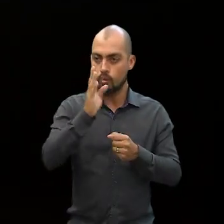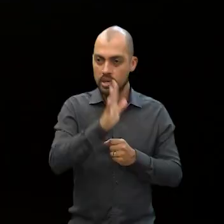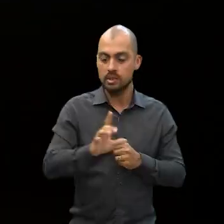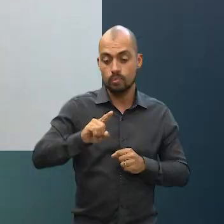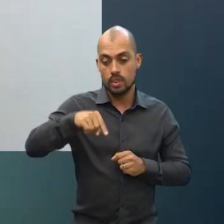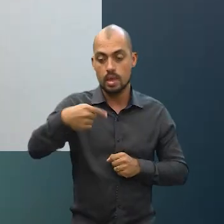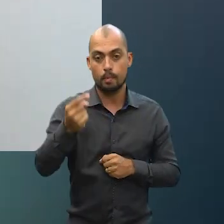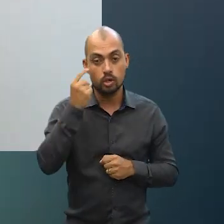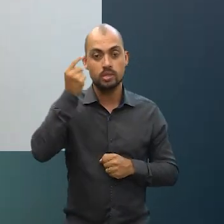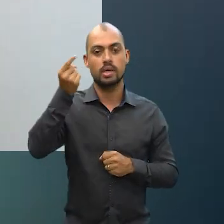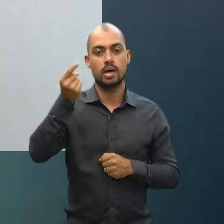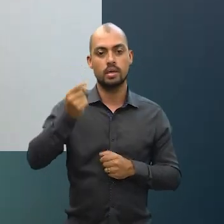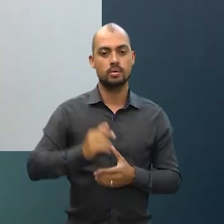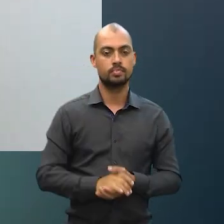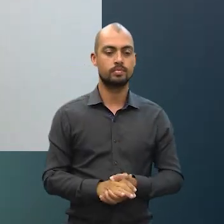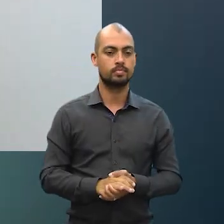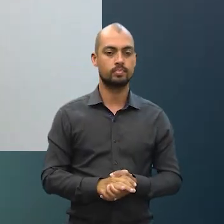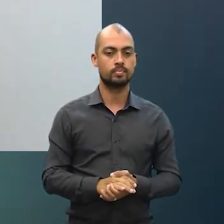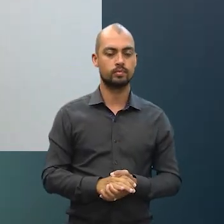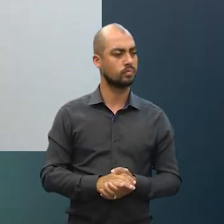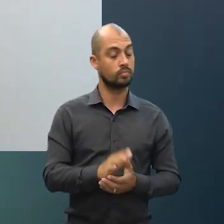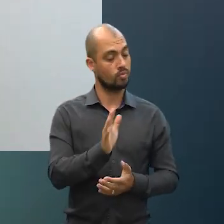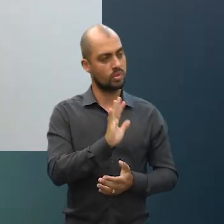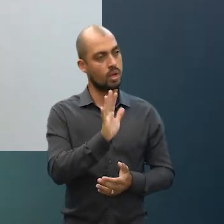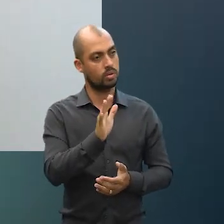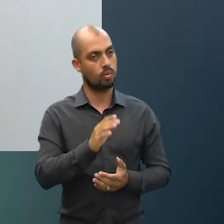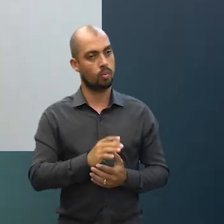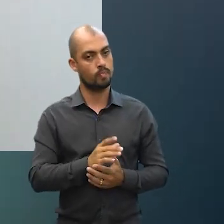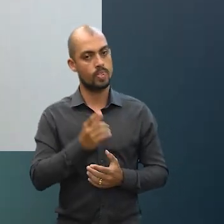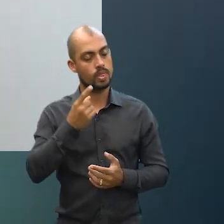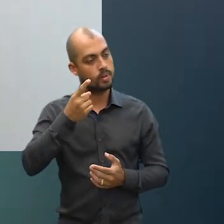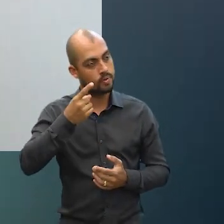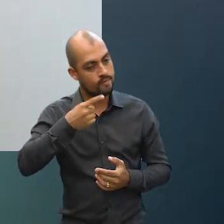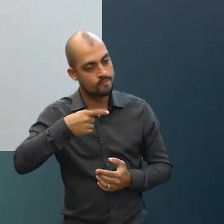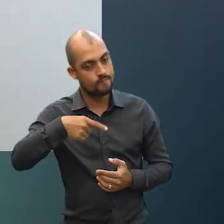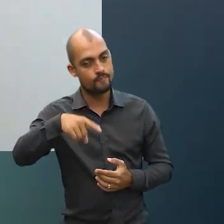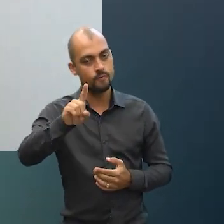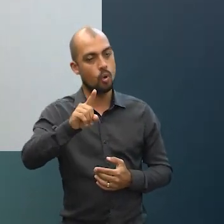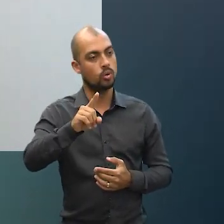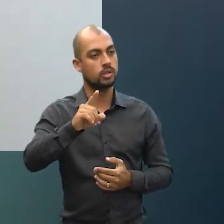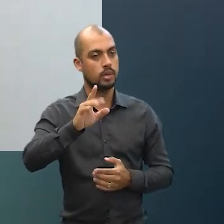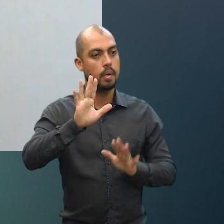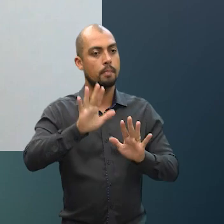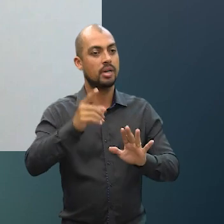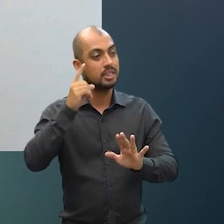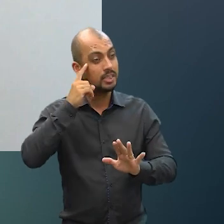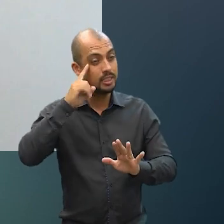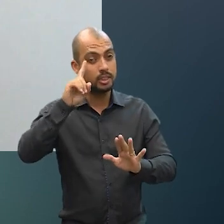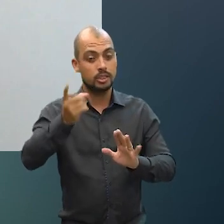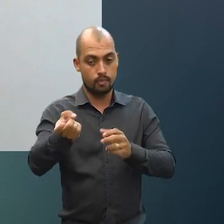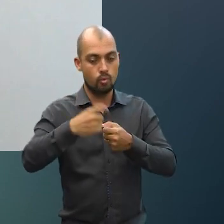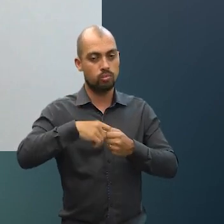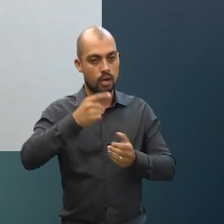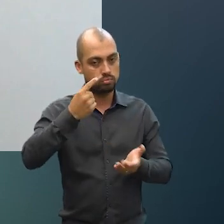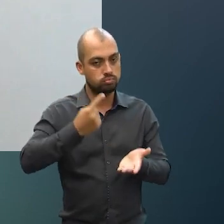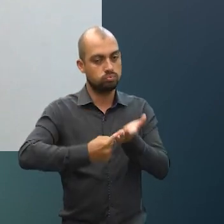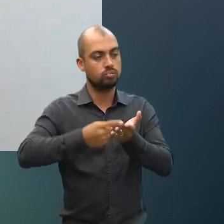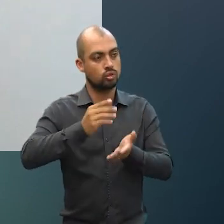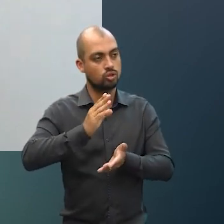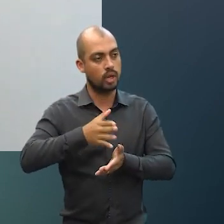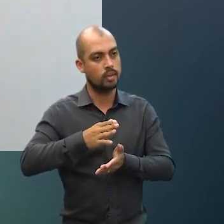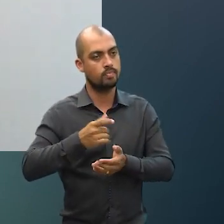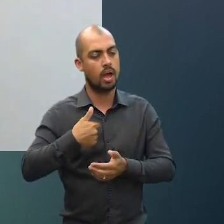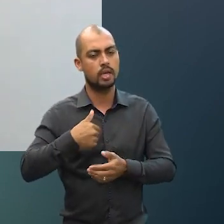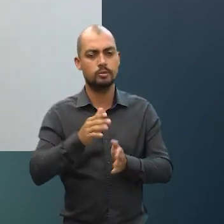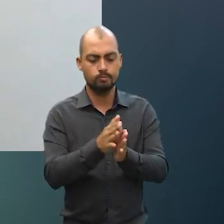pouquinho mais. Não, na verdade, a gente foi com uma data certa para voltar, né? E nesse meio